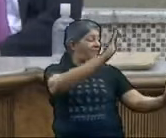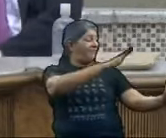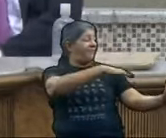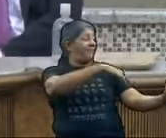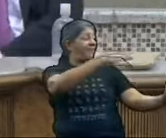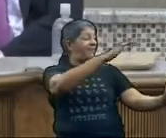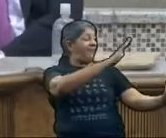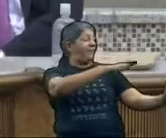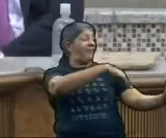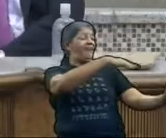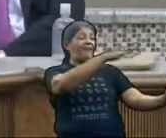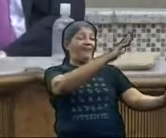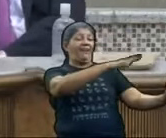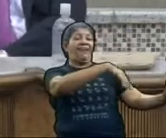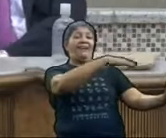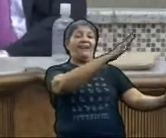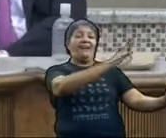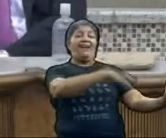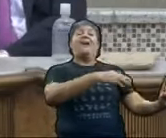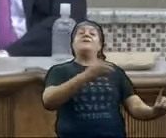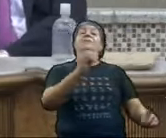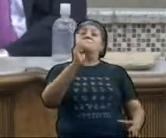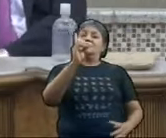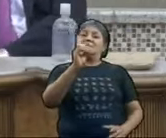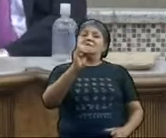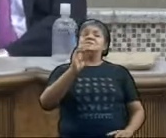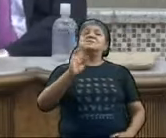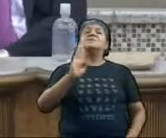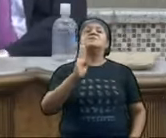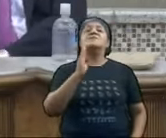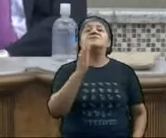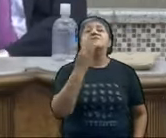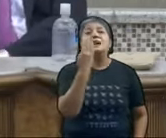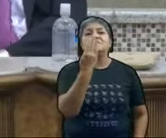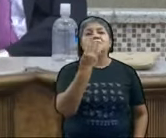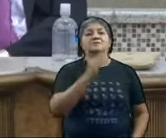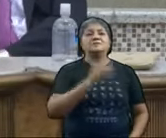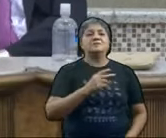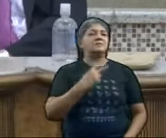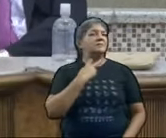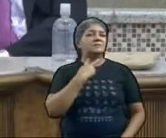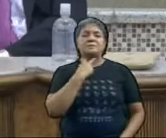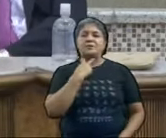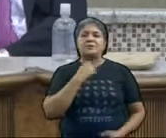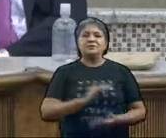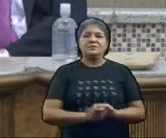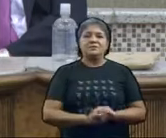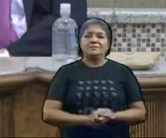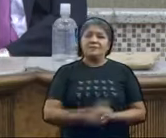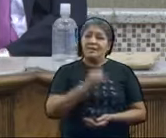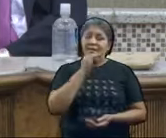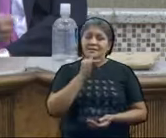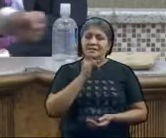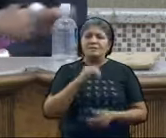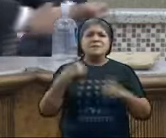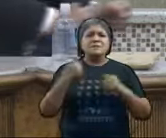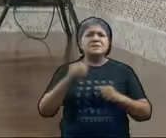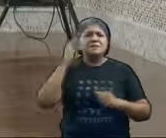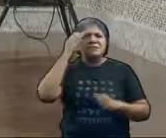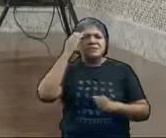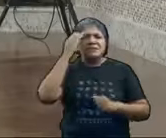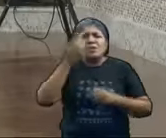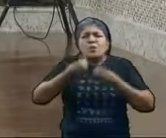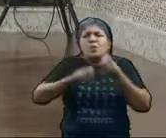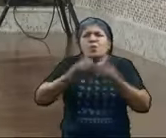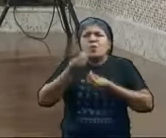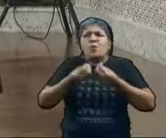Por que o céu é melhor? Por que é importante eu e você como o texto sagrado diz,